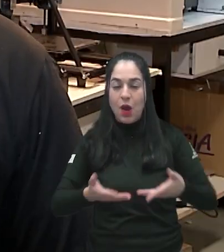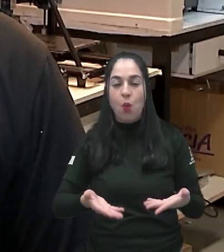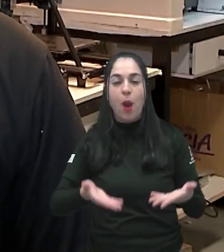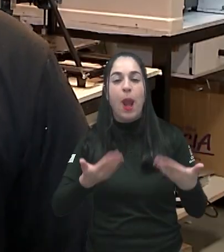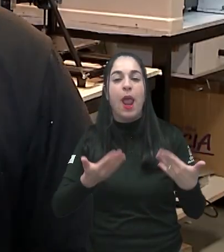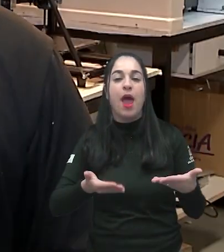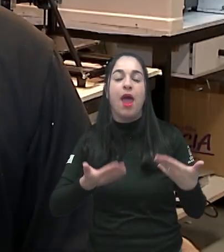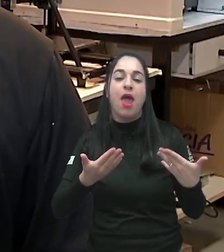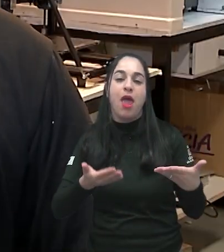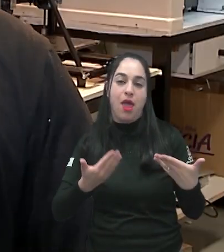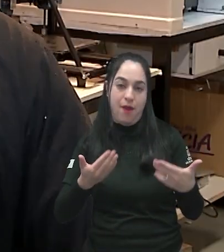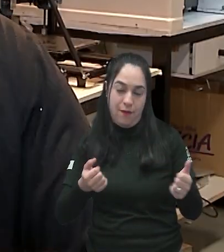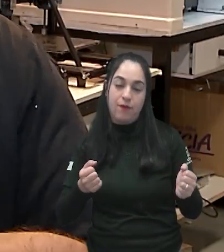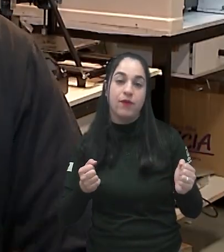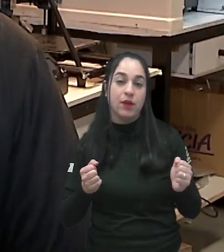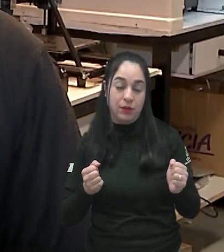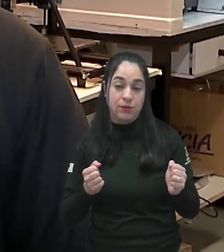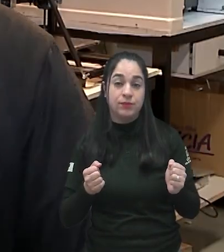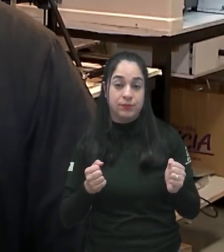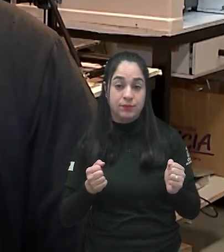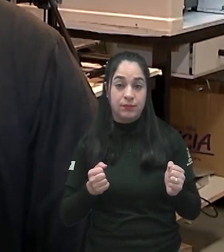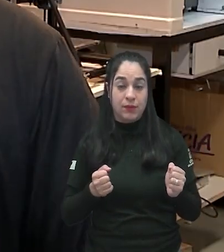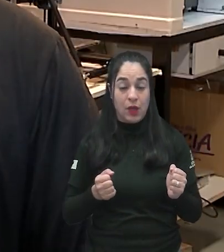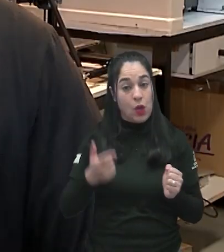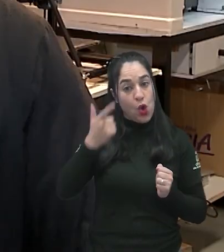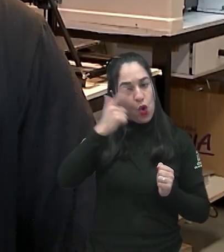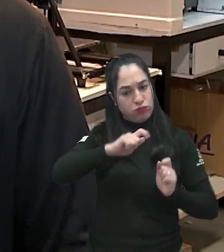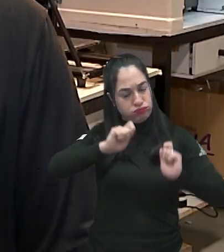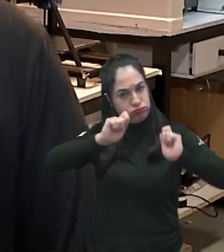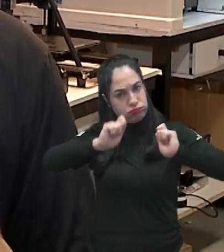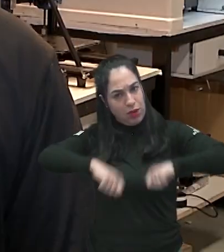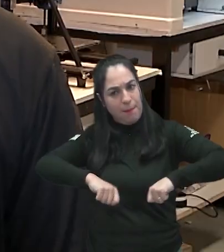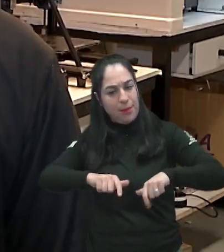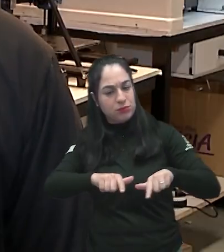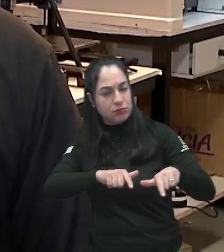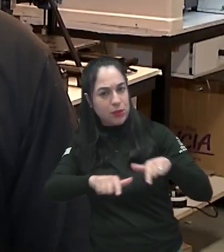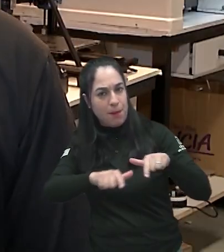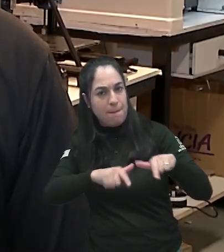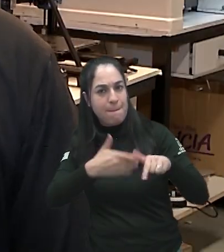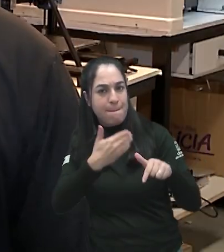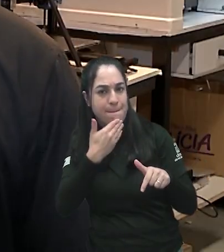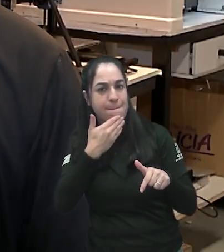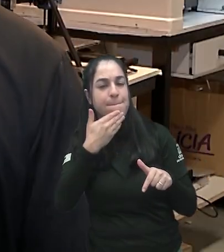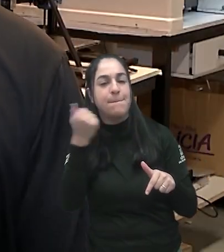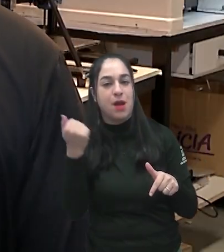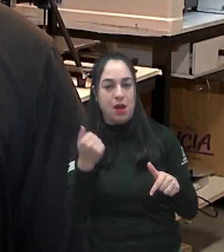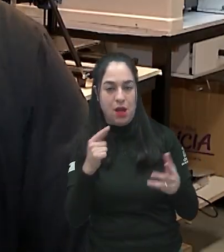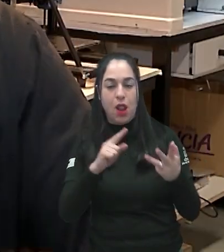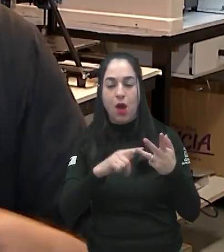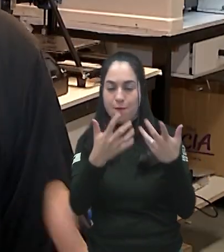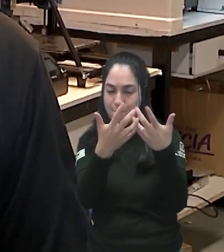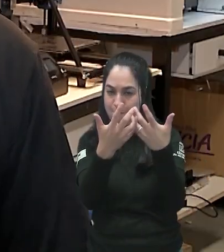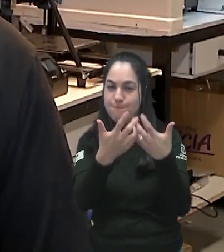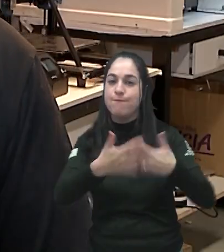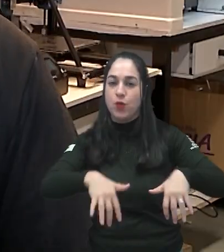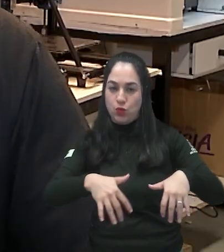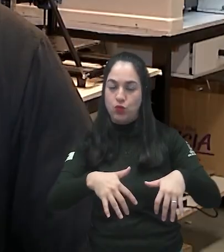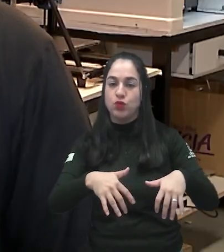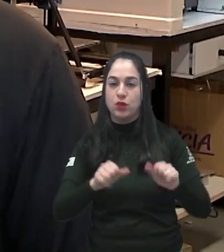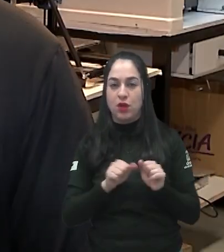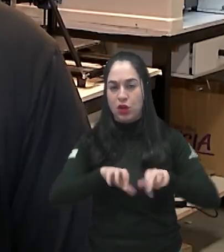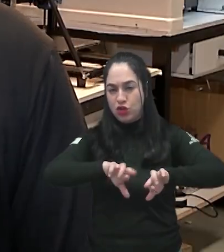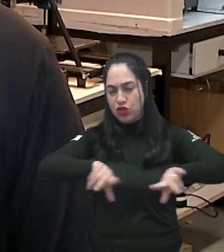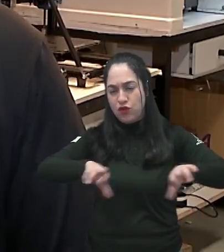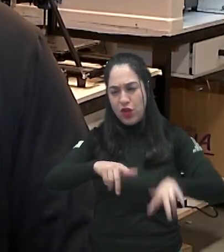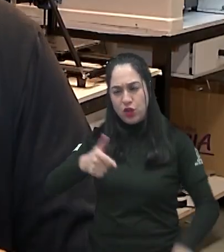leves, com funções que performam suas funções melhor e que têm a mesma resistência do